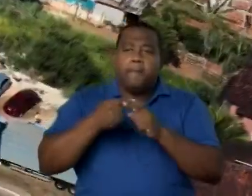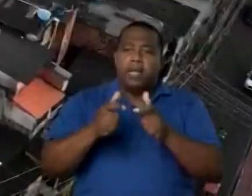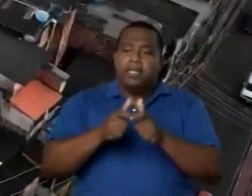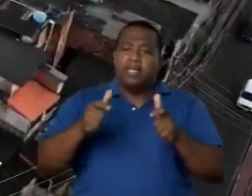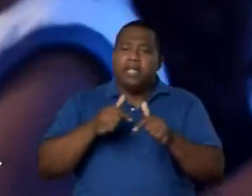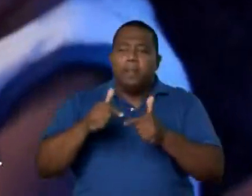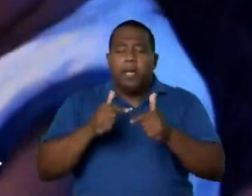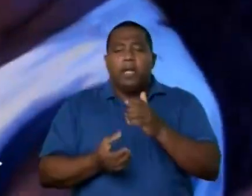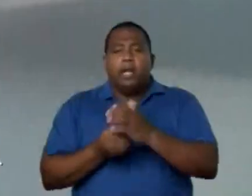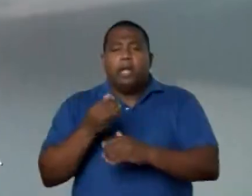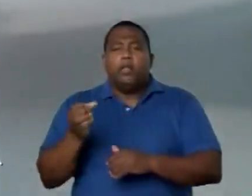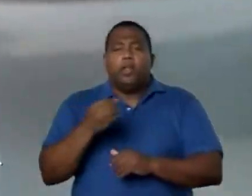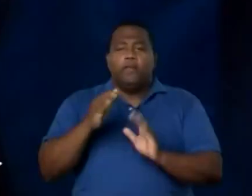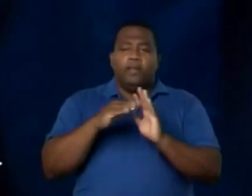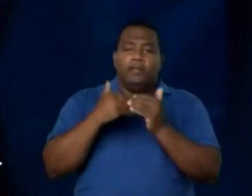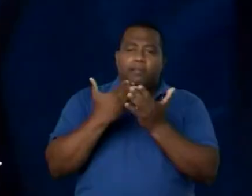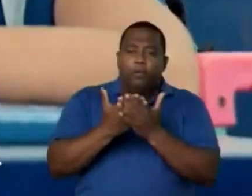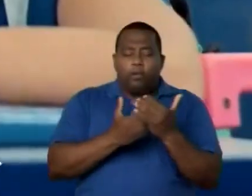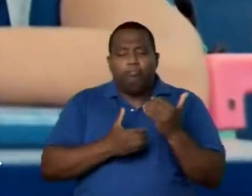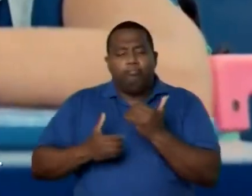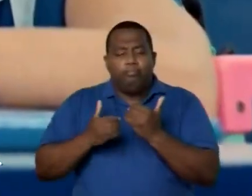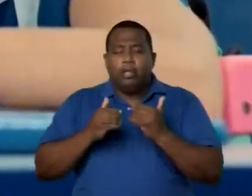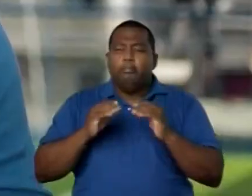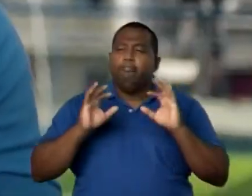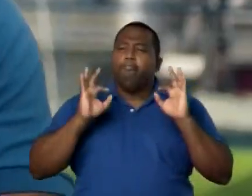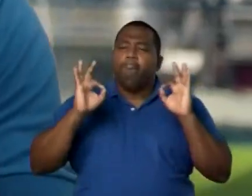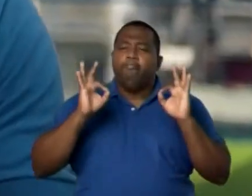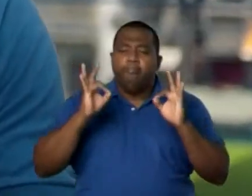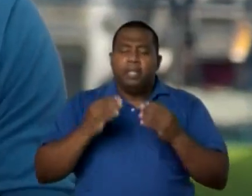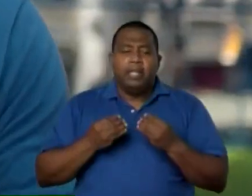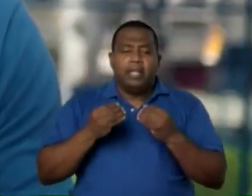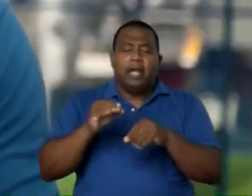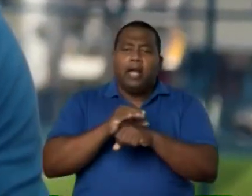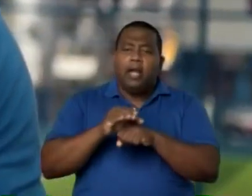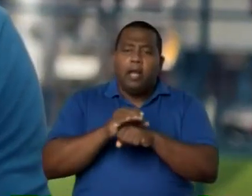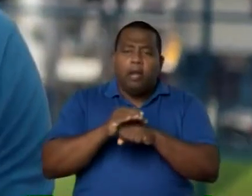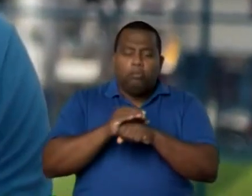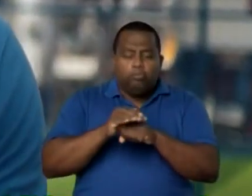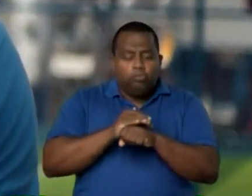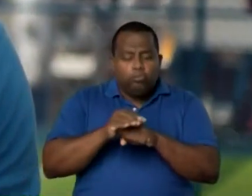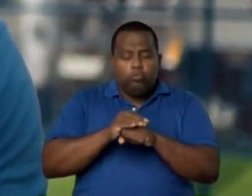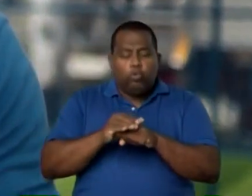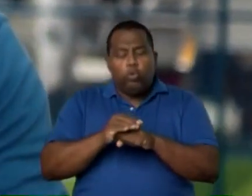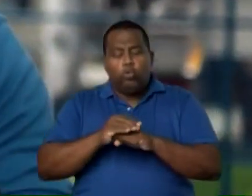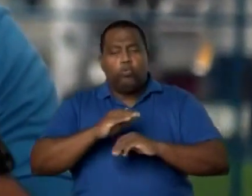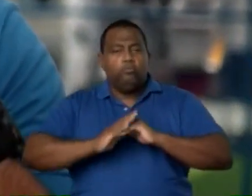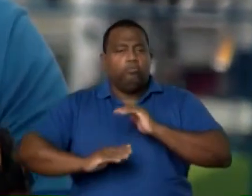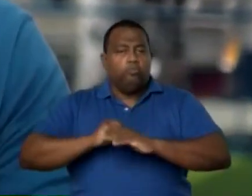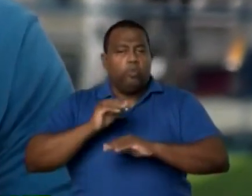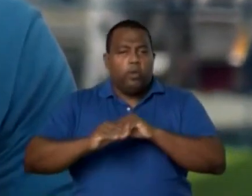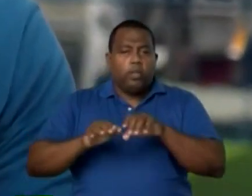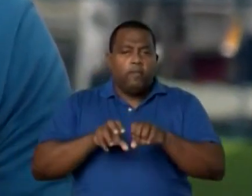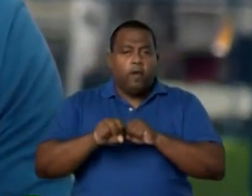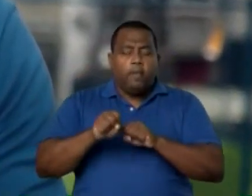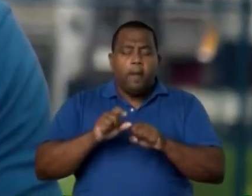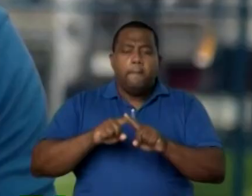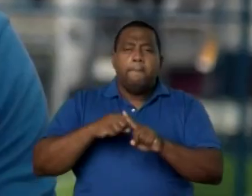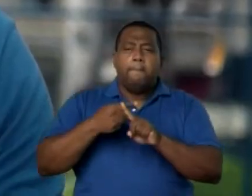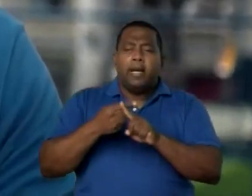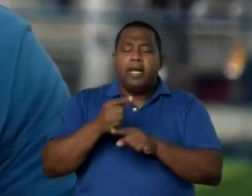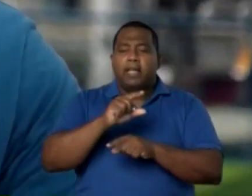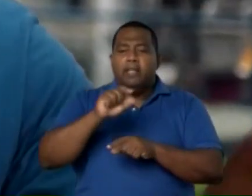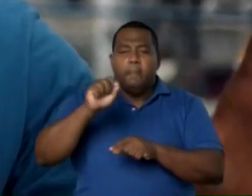Vamos construir novas escolas e creches de alto padrão. Vou oferecer cursos de capacitação para mais de 100